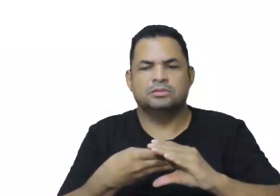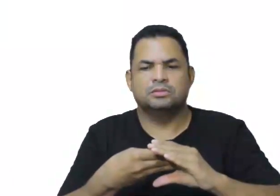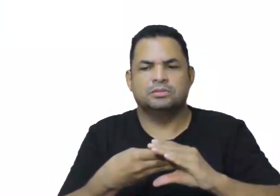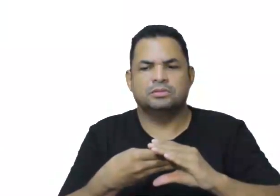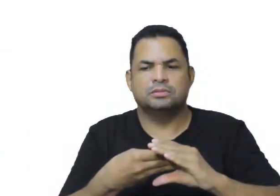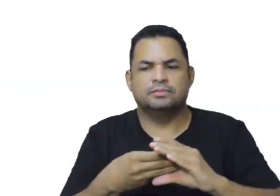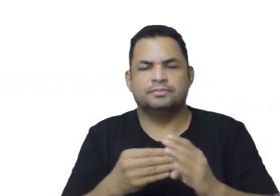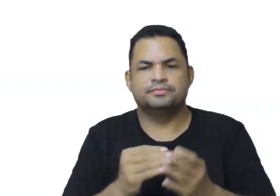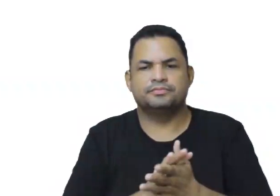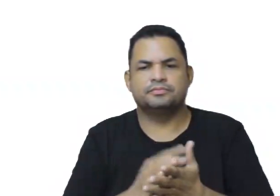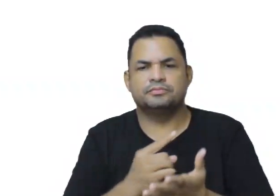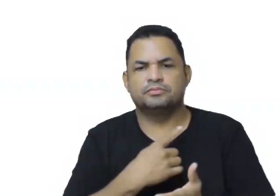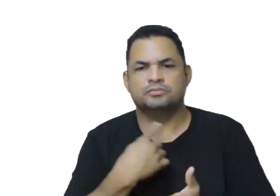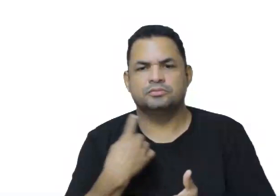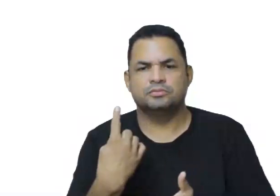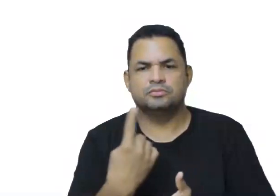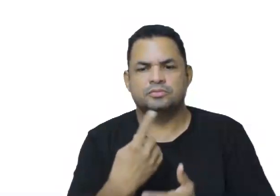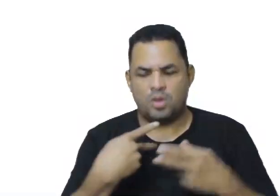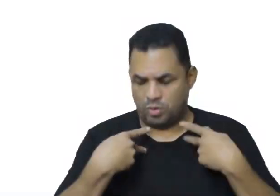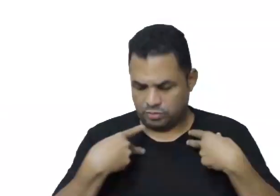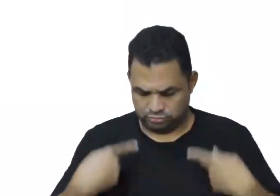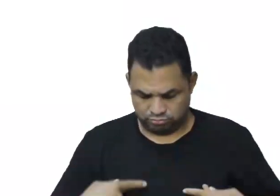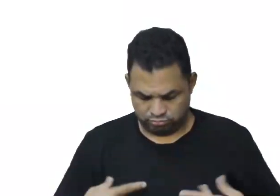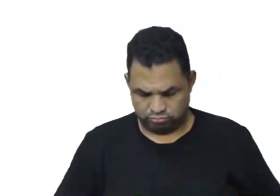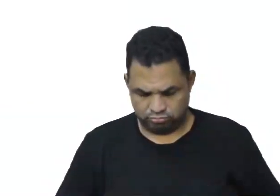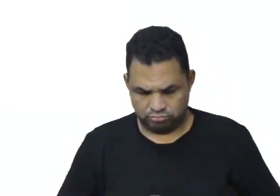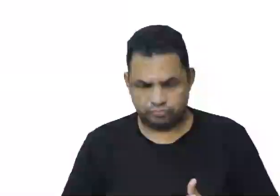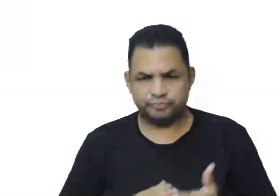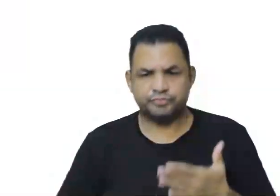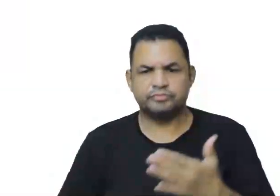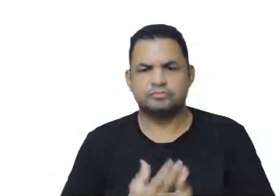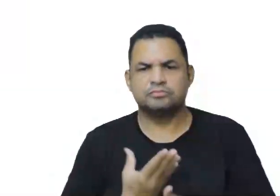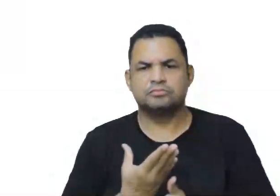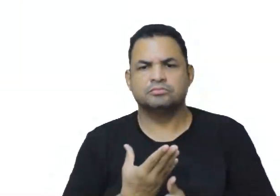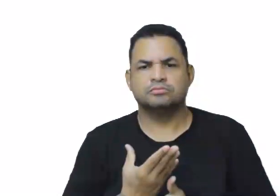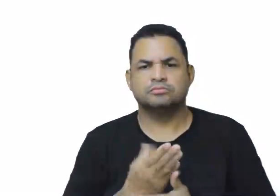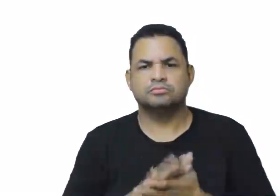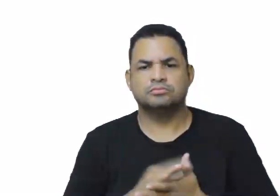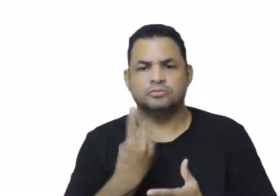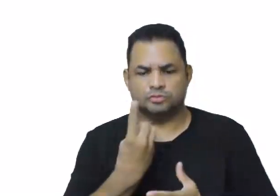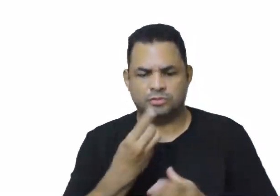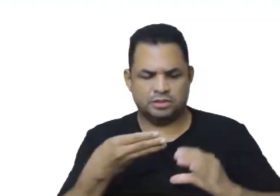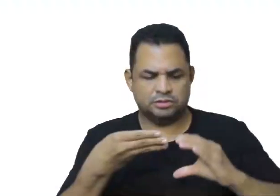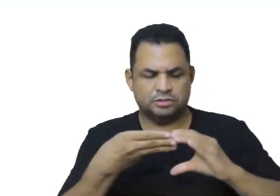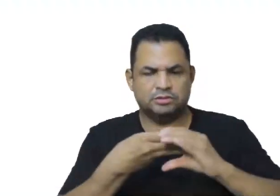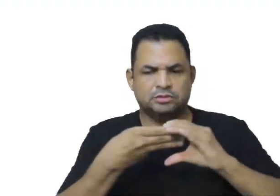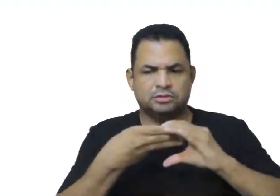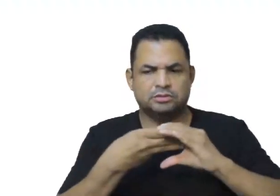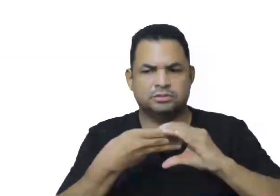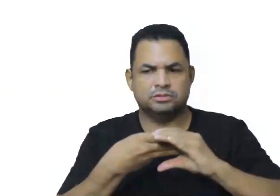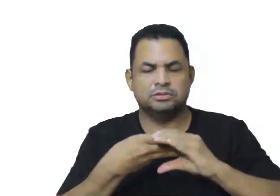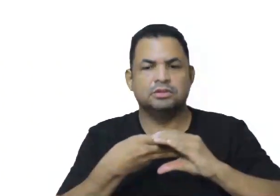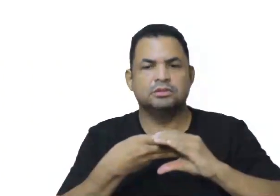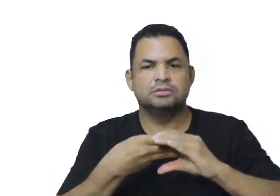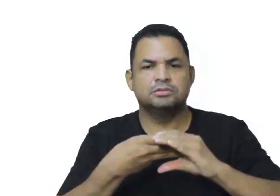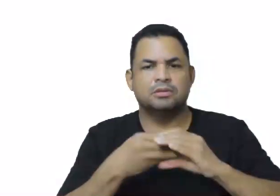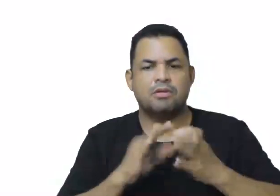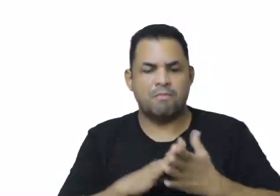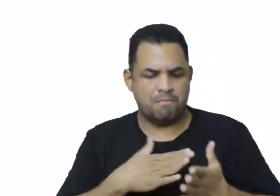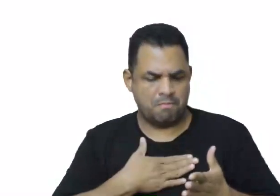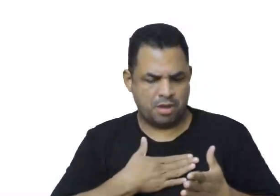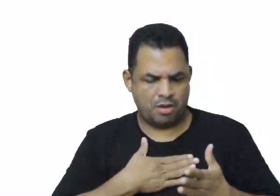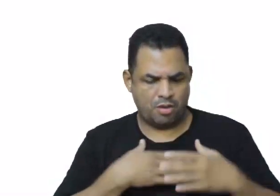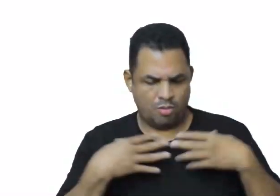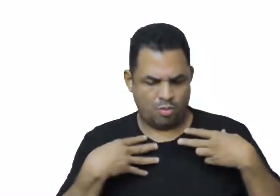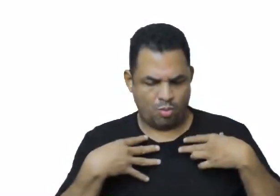acontecer? Nós somos originados de uma célula só, né? Eu quero dizer assim, o meu organismo,